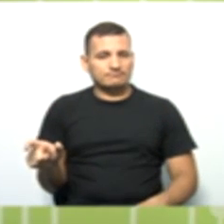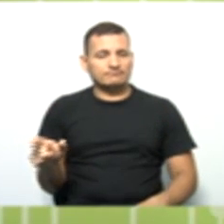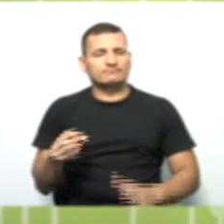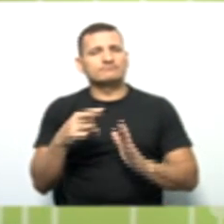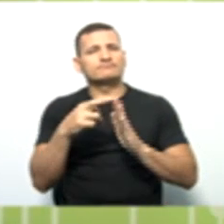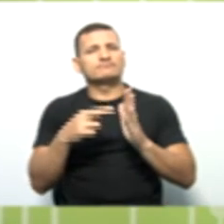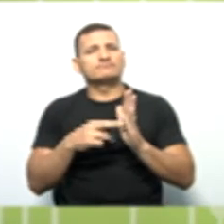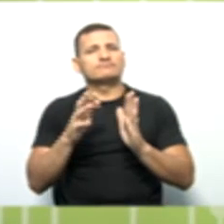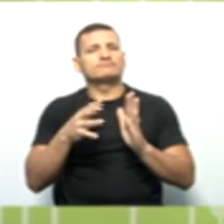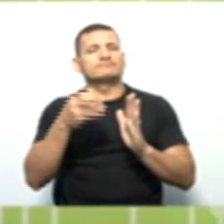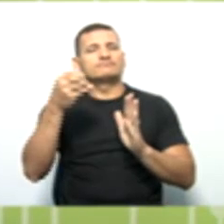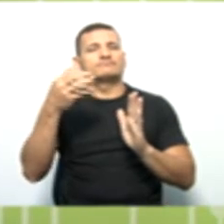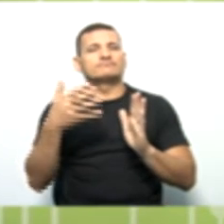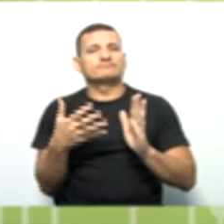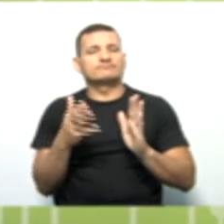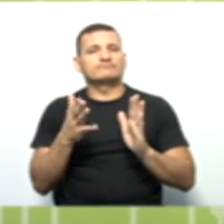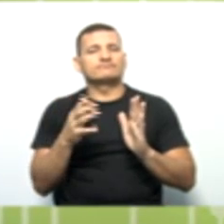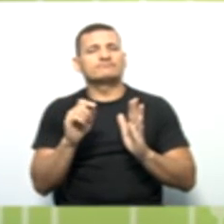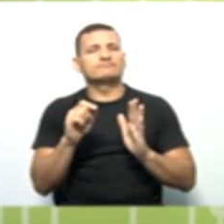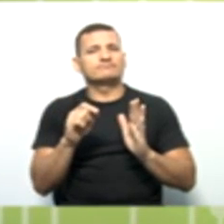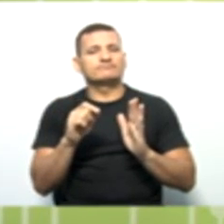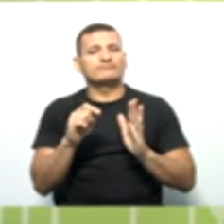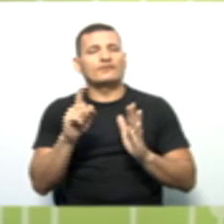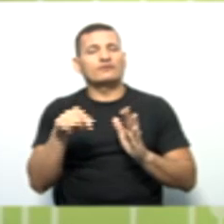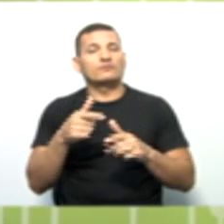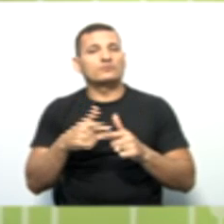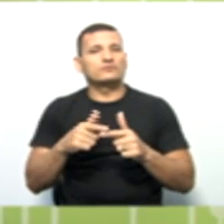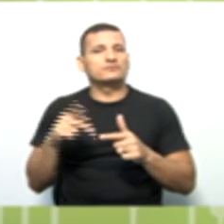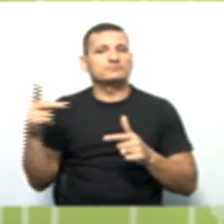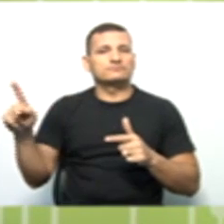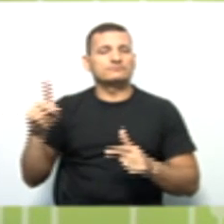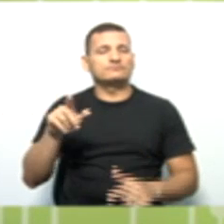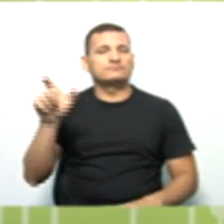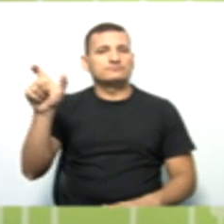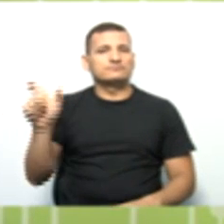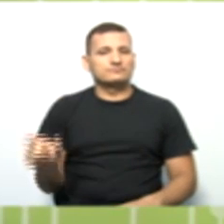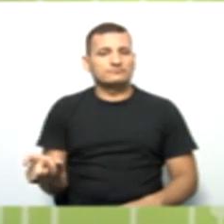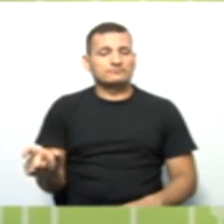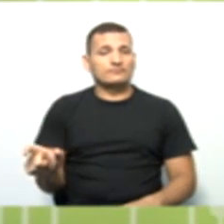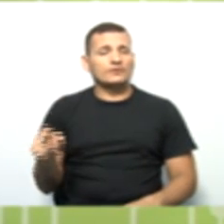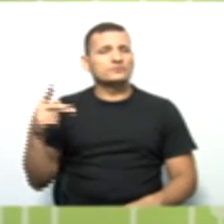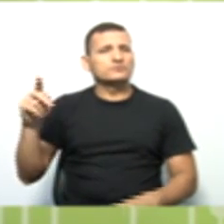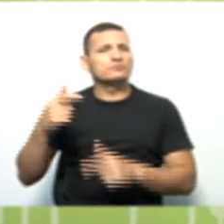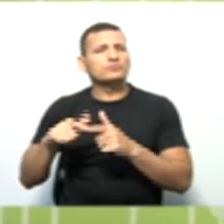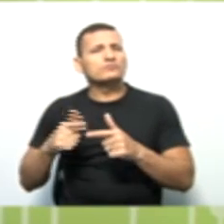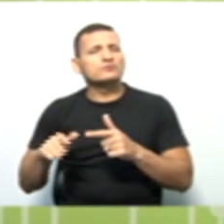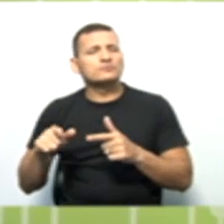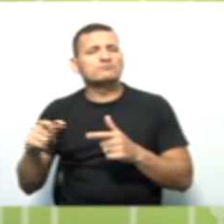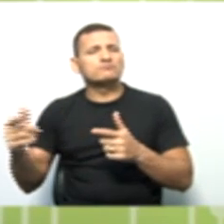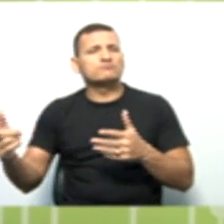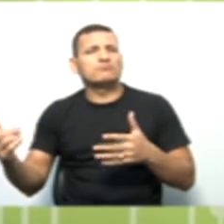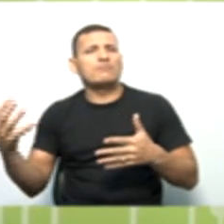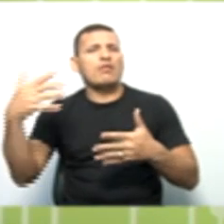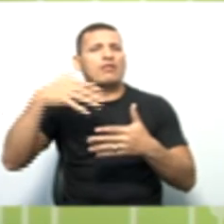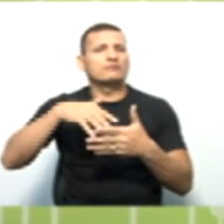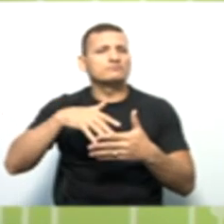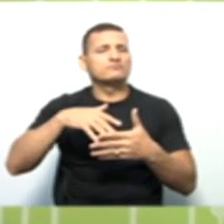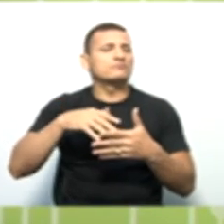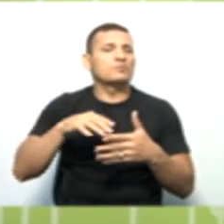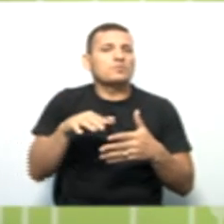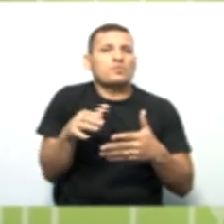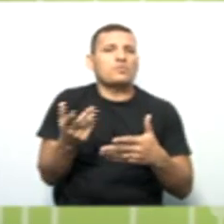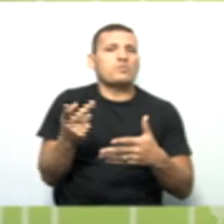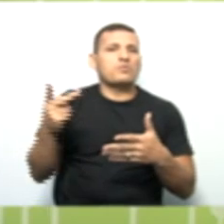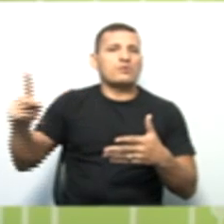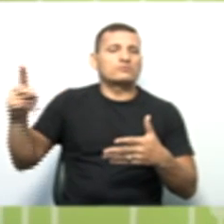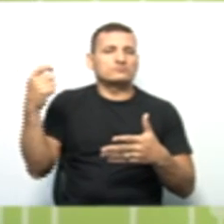a gente já viu, não é isso? O que é? O problema do cliente. Aliado a esse problema, quais são as necessidades que realmente ele tem,